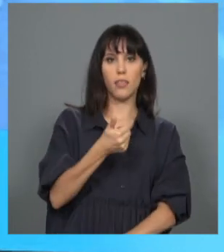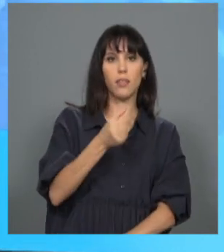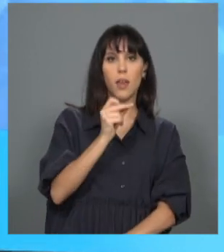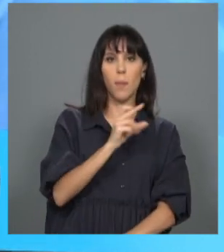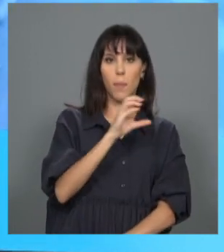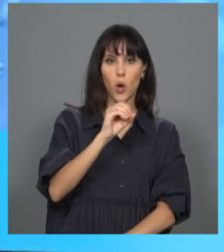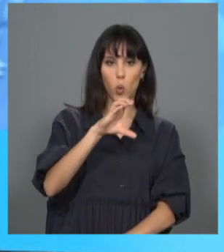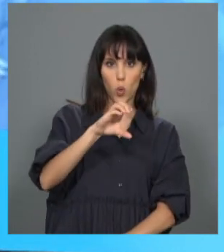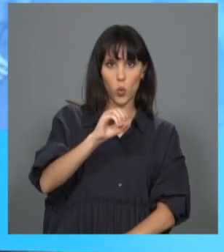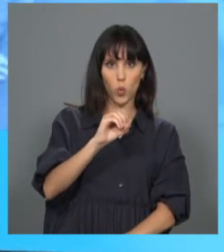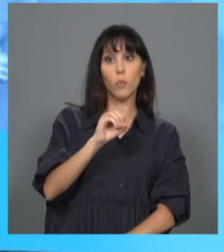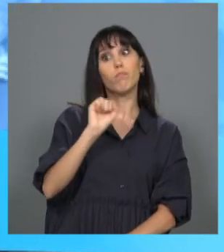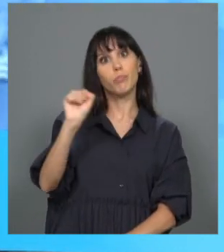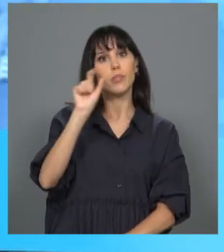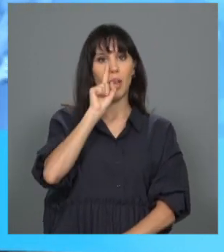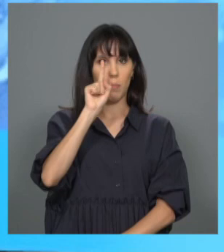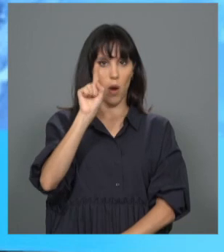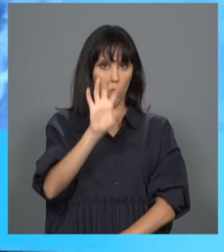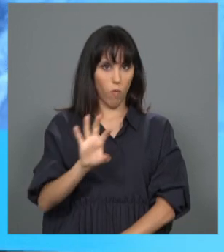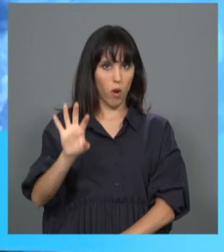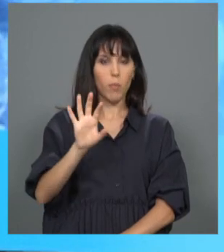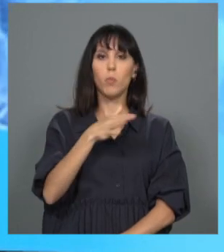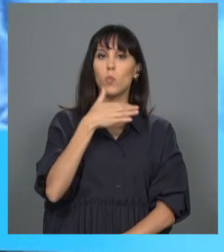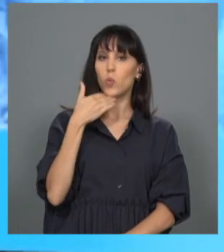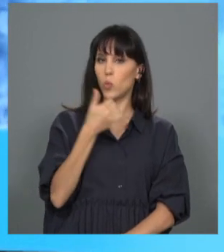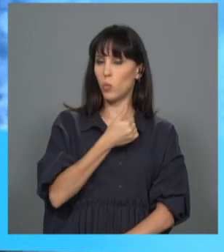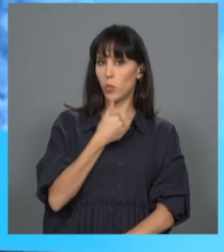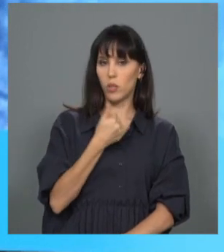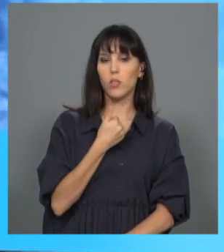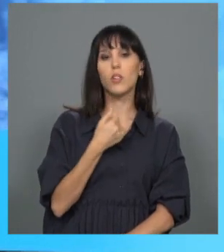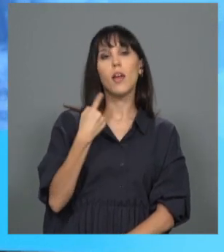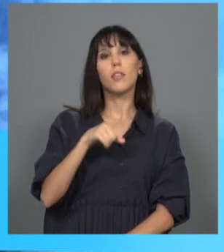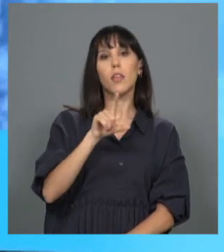do barroco alemão, muito bonitas, nomeadamente a